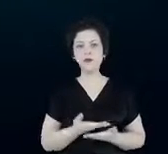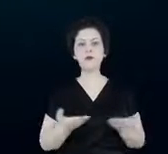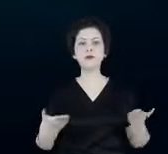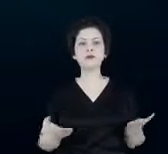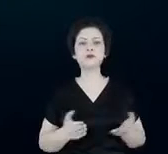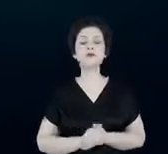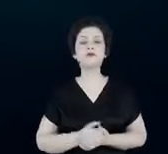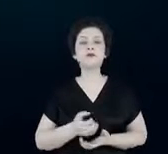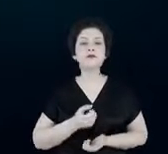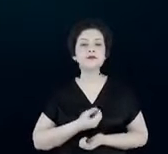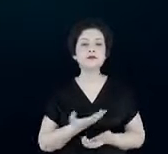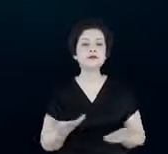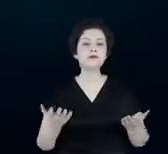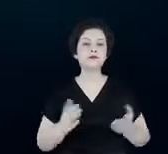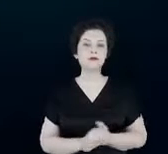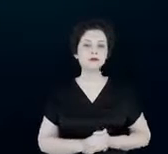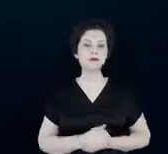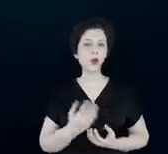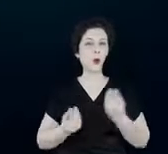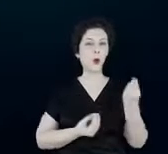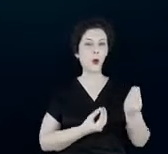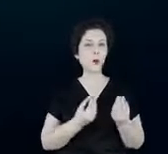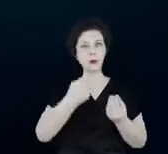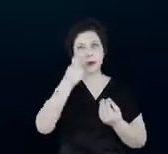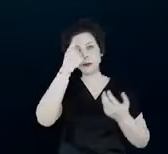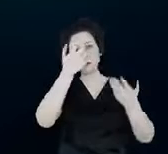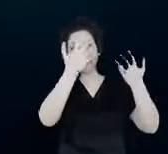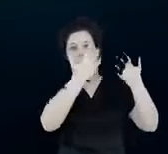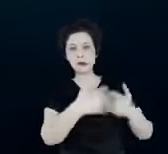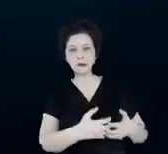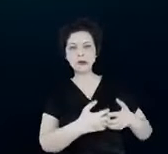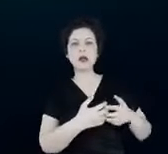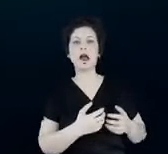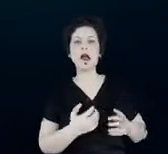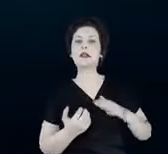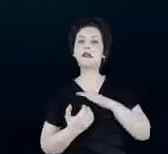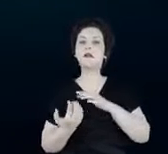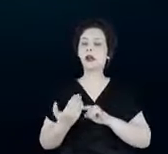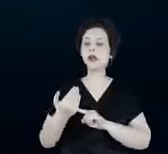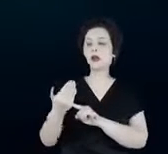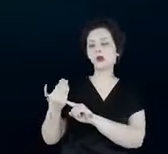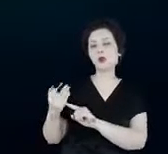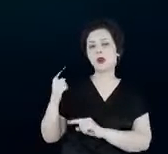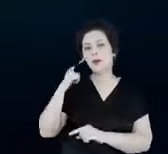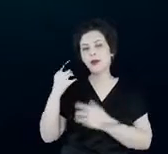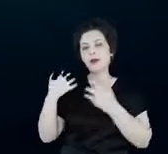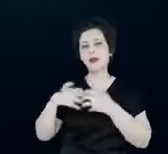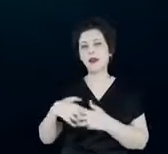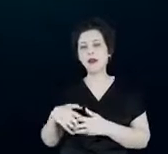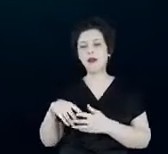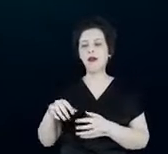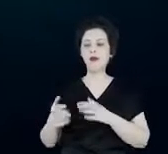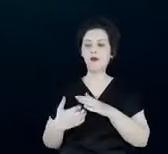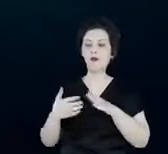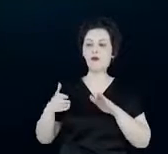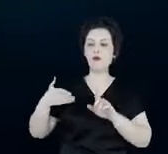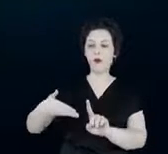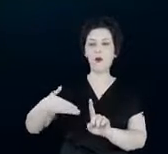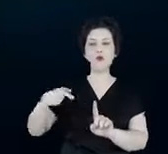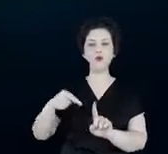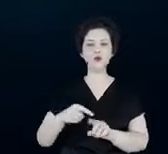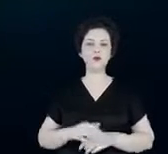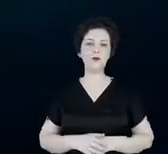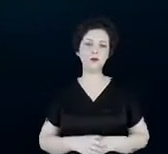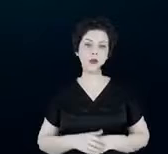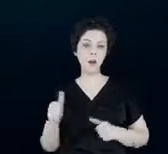inspirar vocês como que a gente pensa em mas o preço é flor já pensam em criar esse nessa empresa focada no cliente né